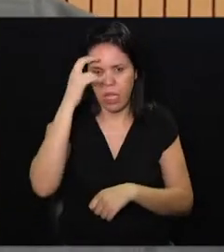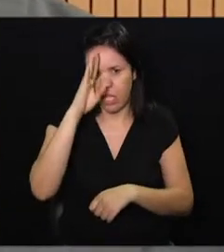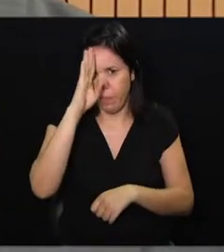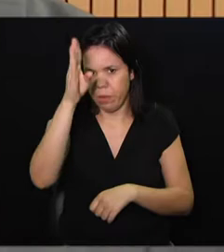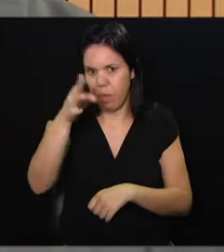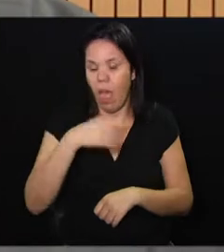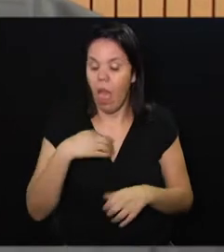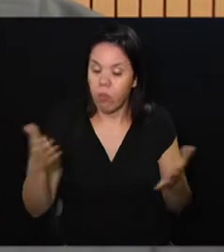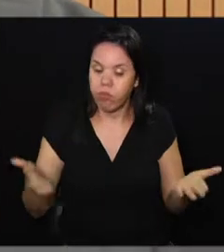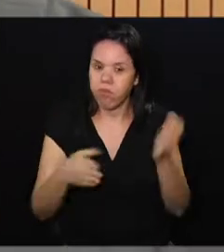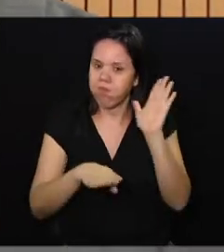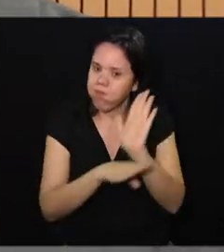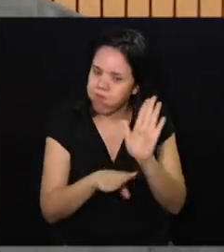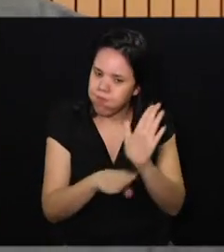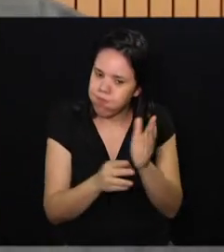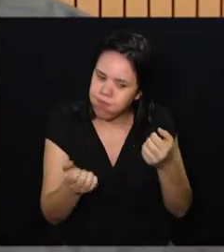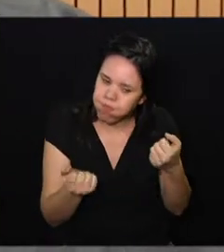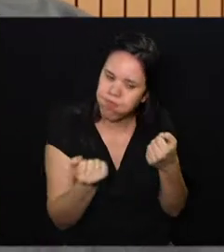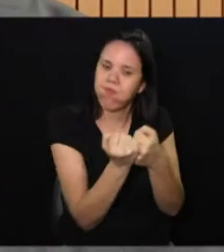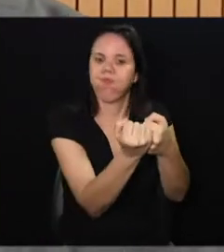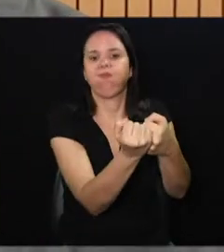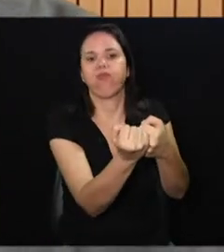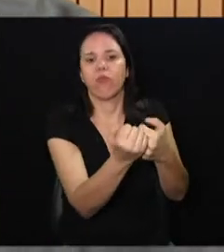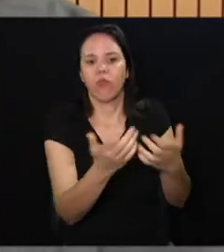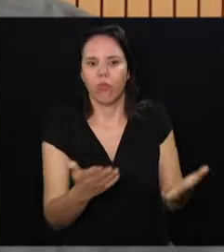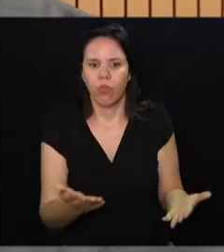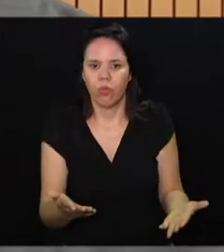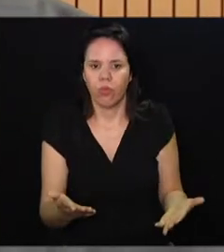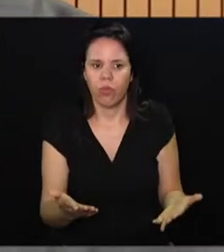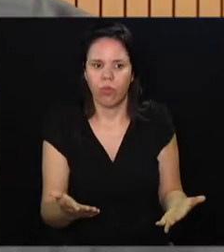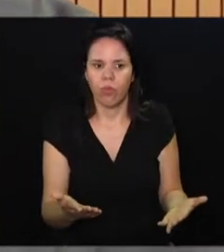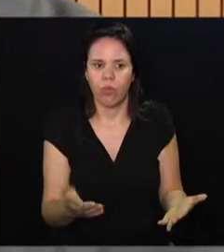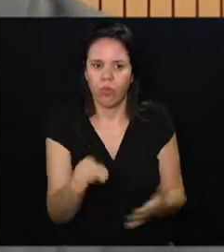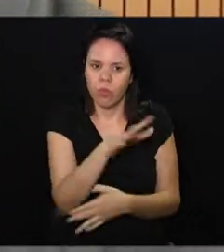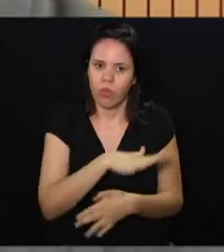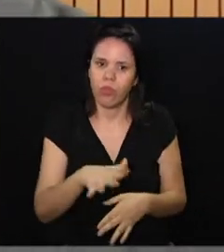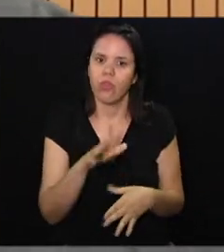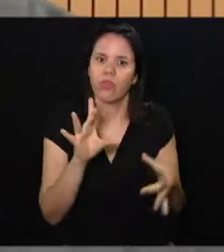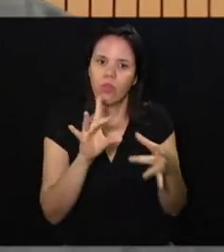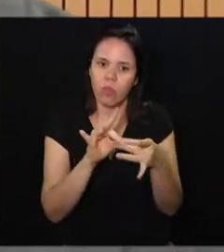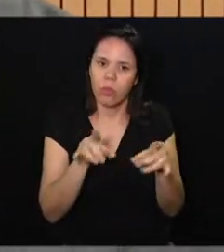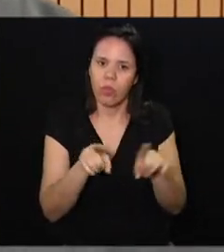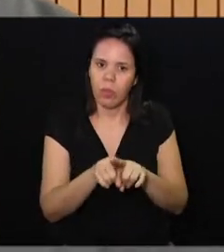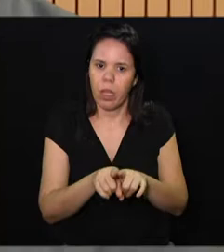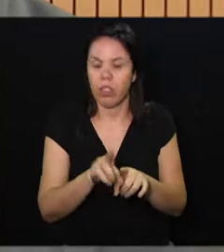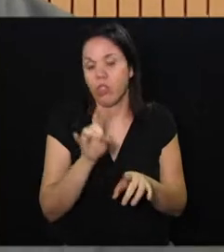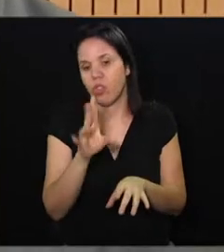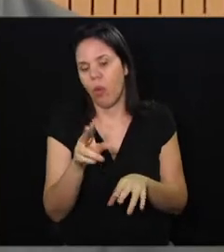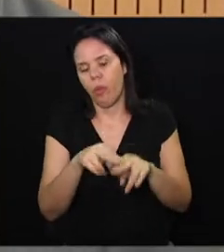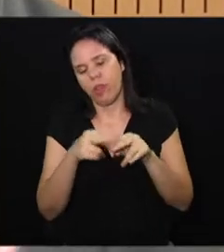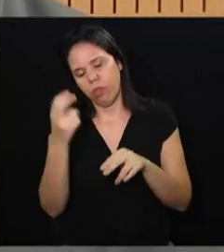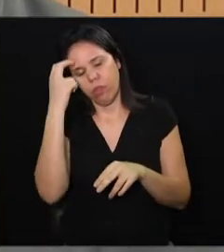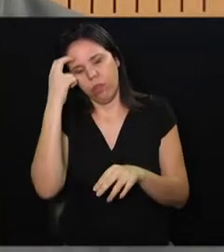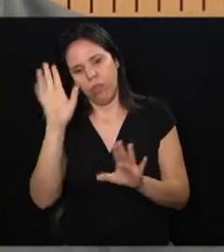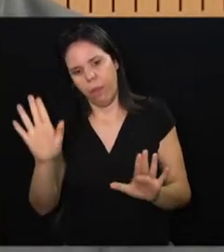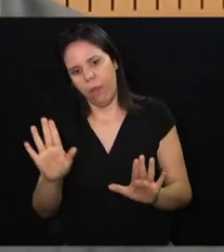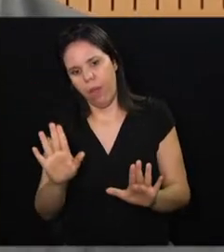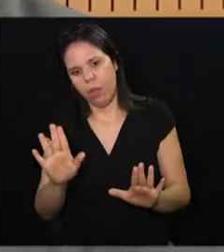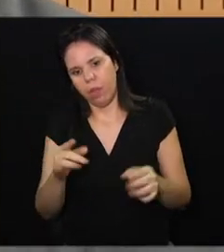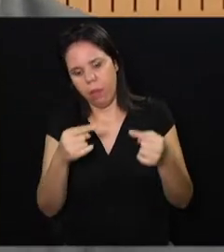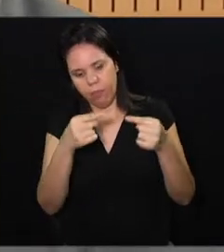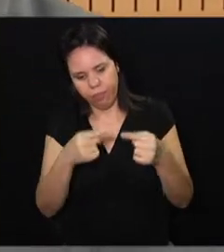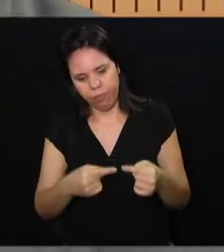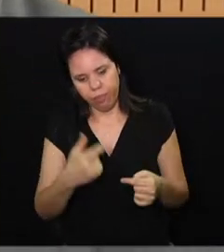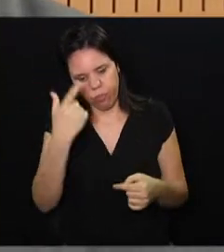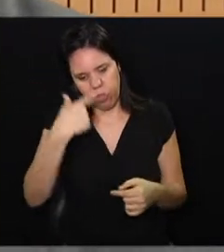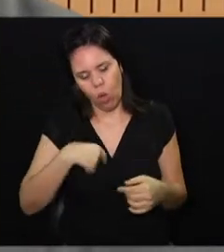da colaboração. Hoje as pessoas precisam colaborar, literalmente, não só com seu capital intelectual, mas com todo o seu perfil